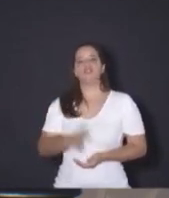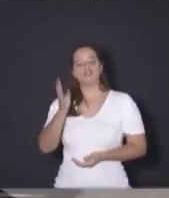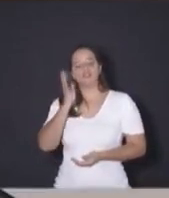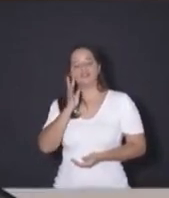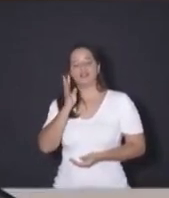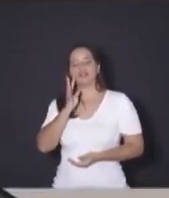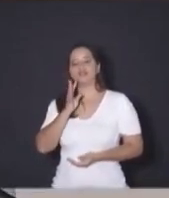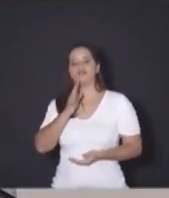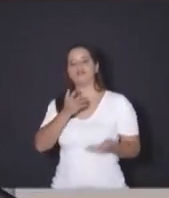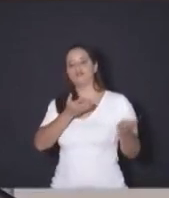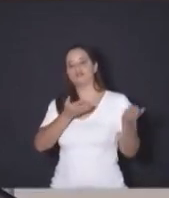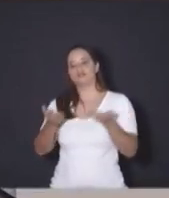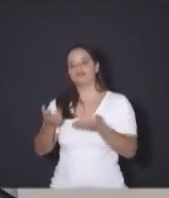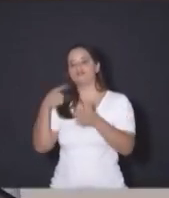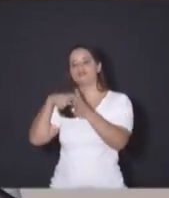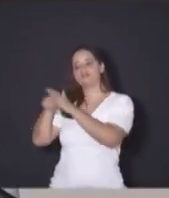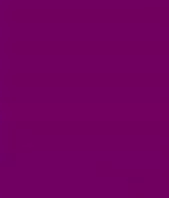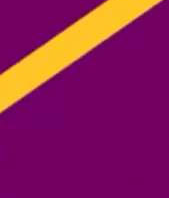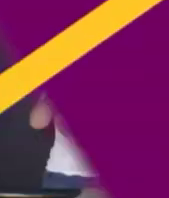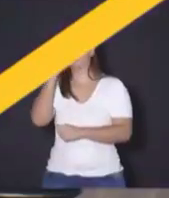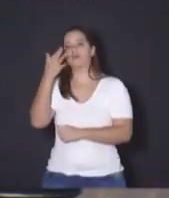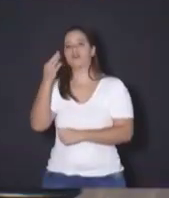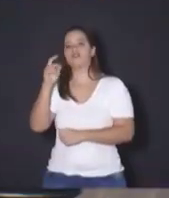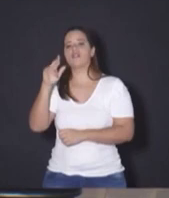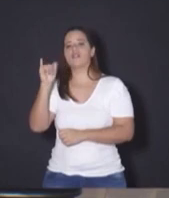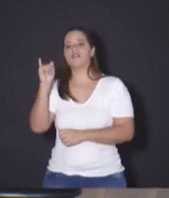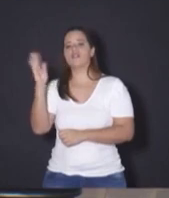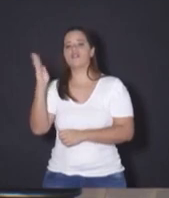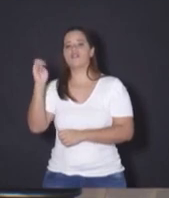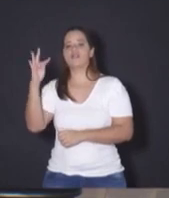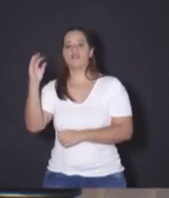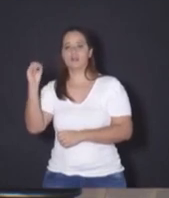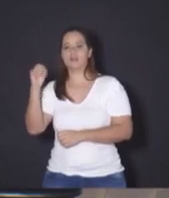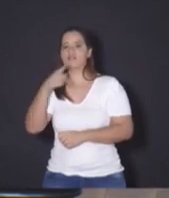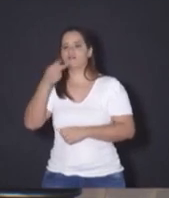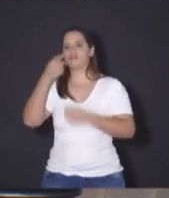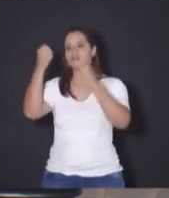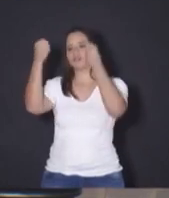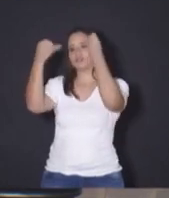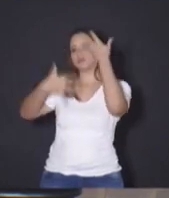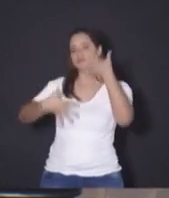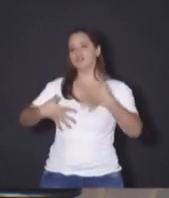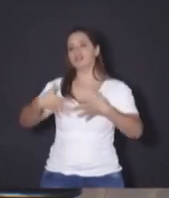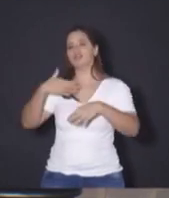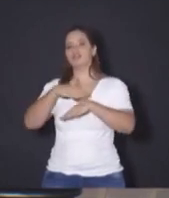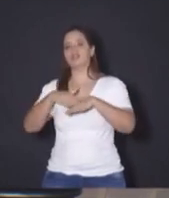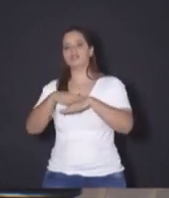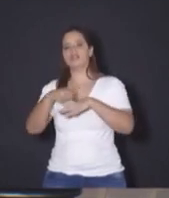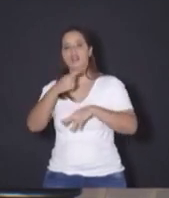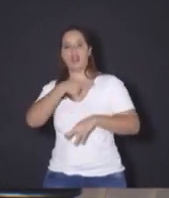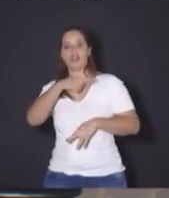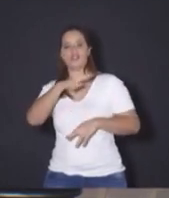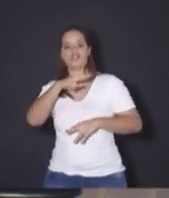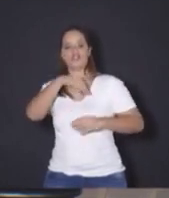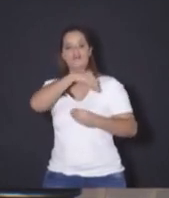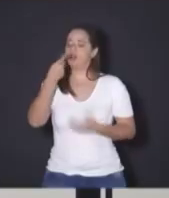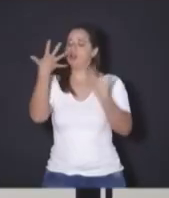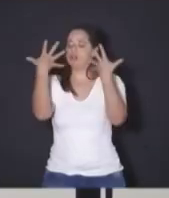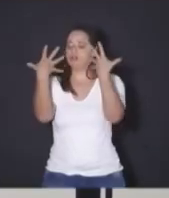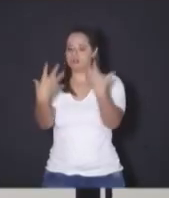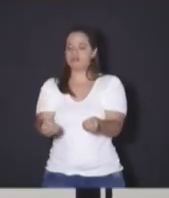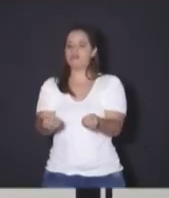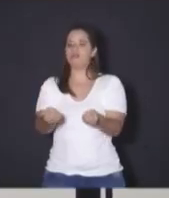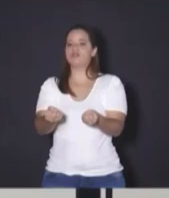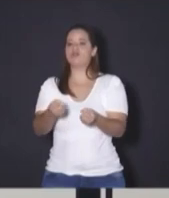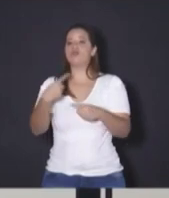legal. Vamos ver o que é que vem de pergunta. Por favor, fale mais sobre esse diálogo interreligioso.